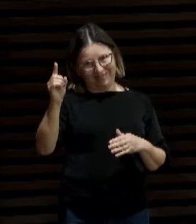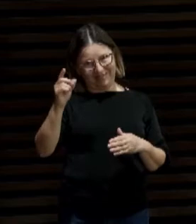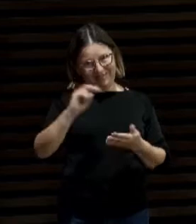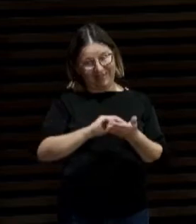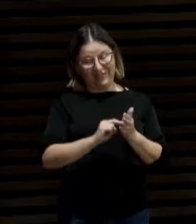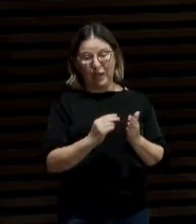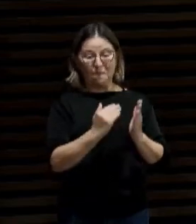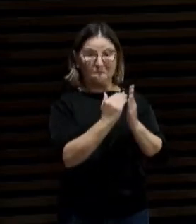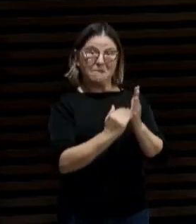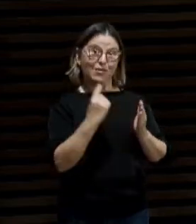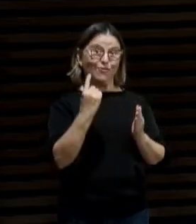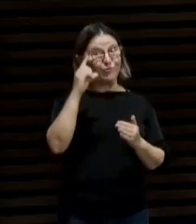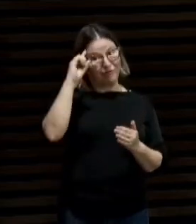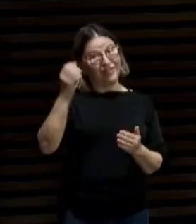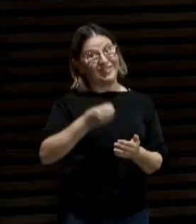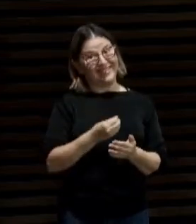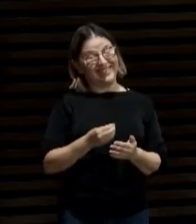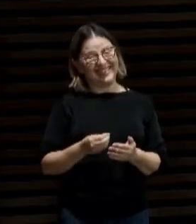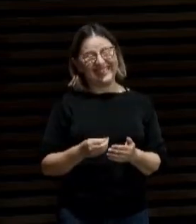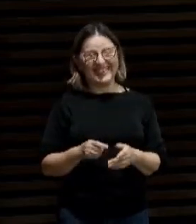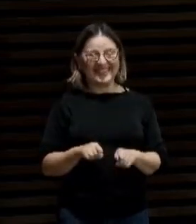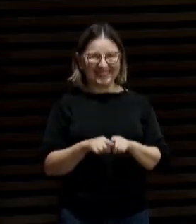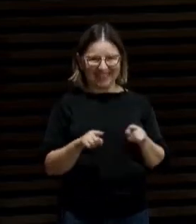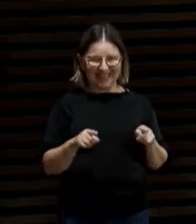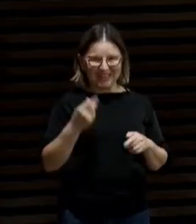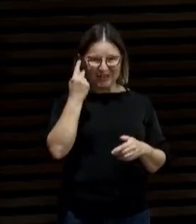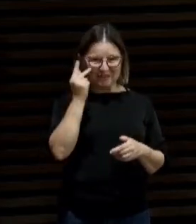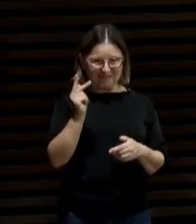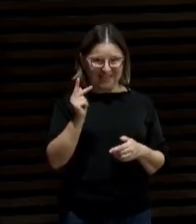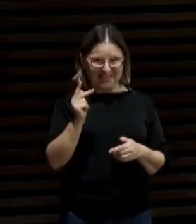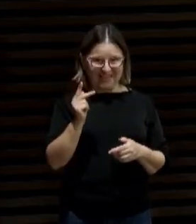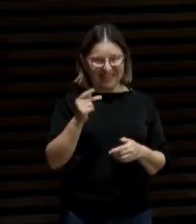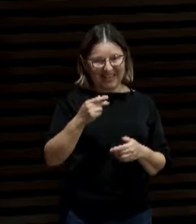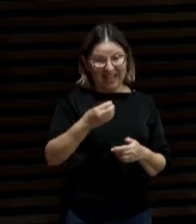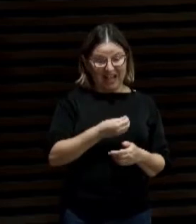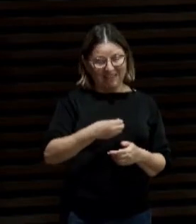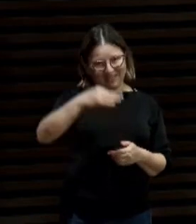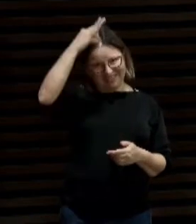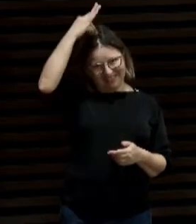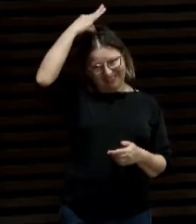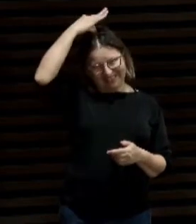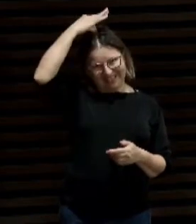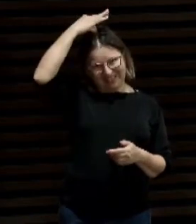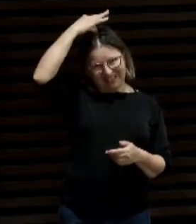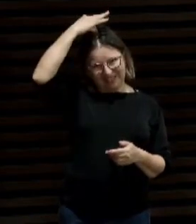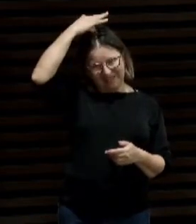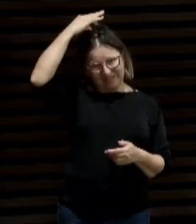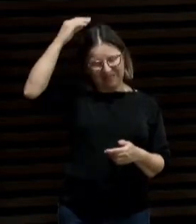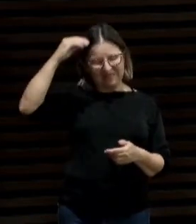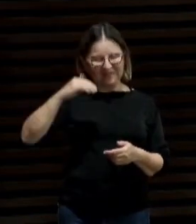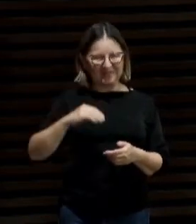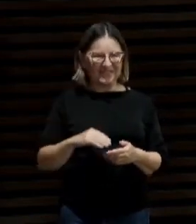Agora, para o homem interior, A lei da entropia, que é tão